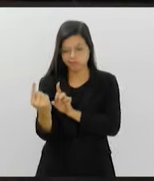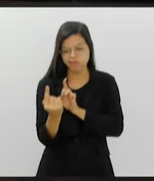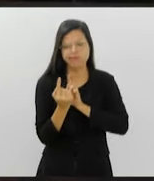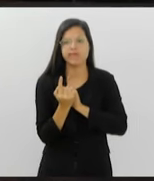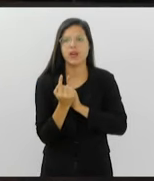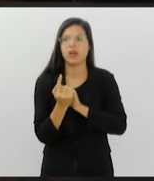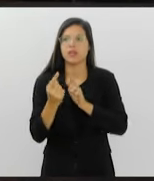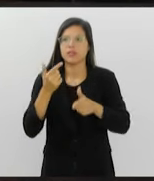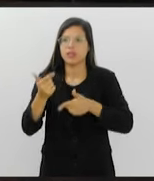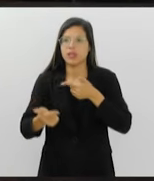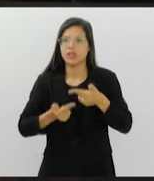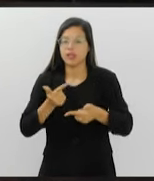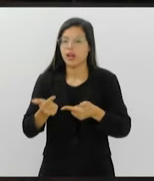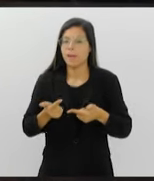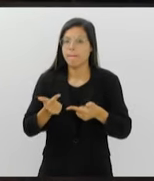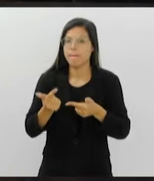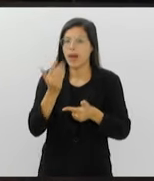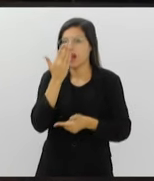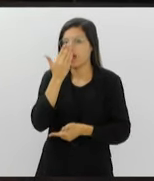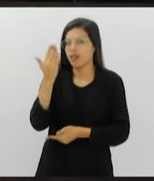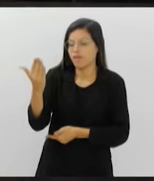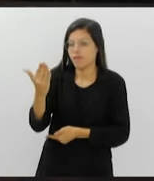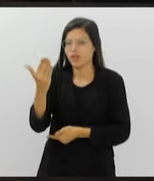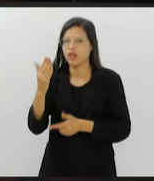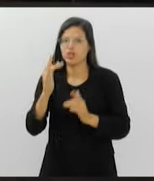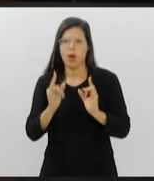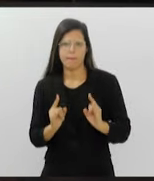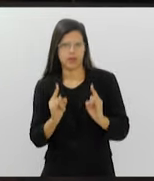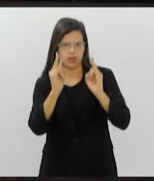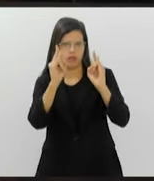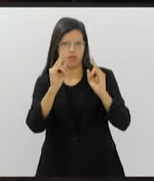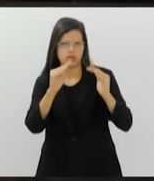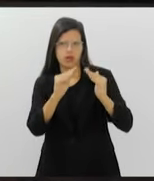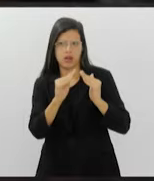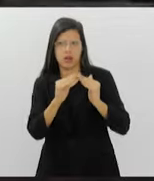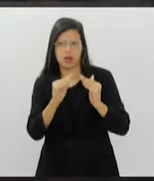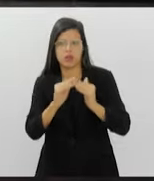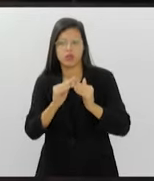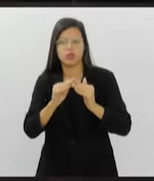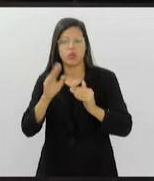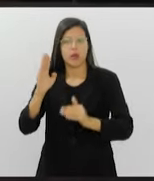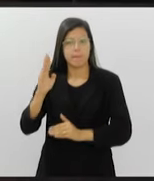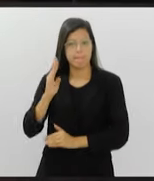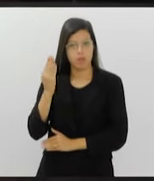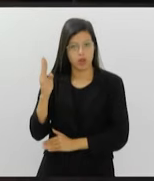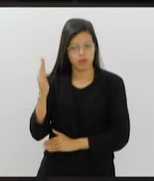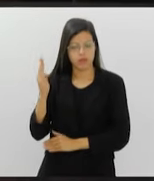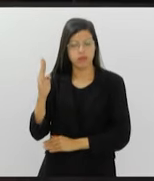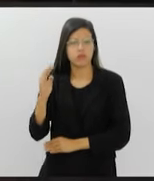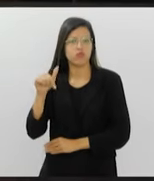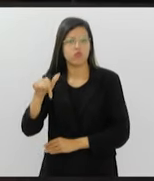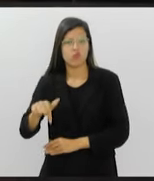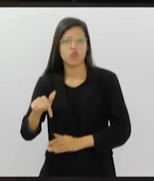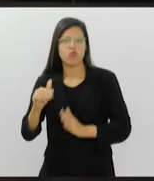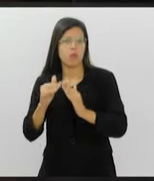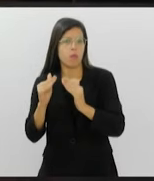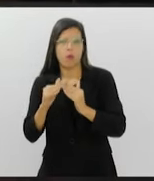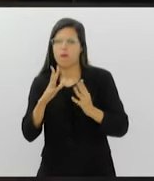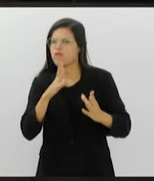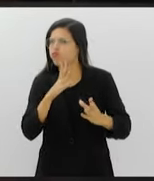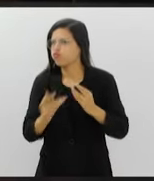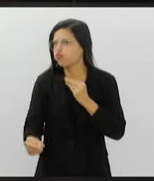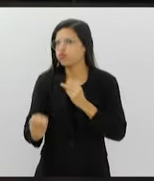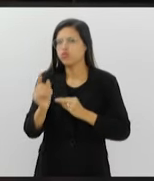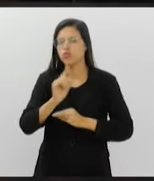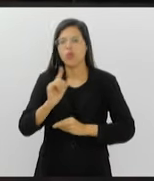ao apartamento que eu moro, no Palácio da Cidade. Eu resido na São Clemente, Botafogo. Não fujo de ninguém, não